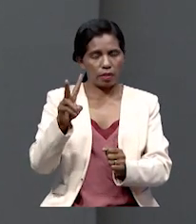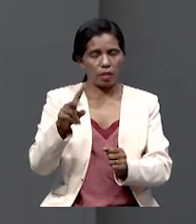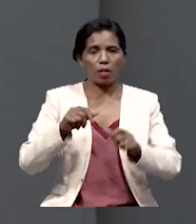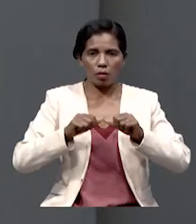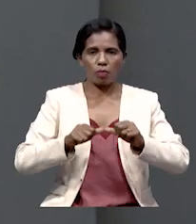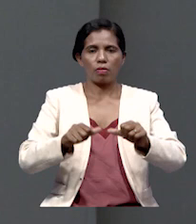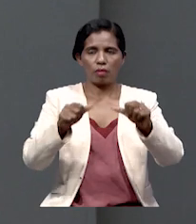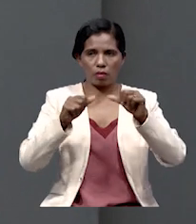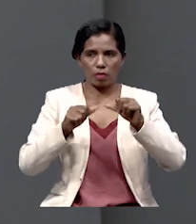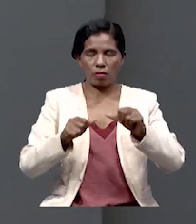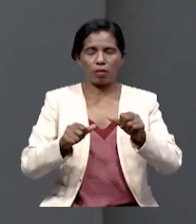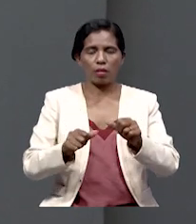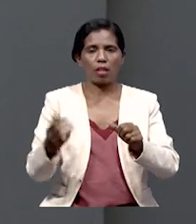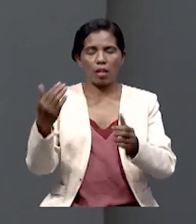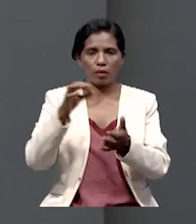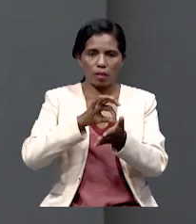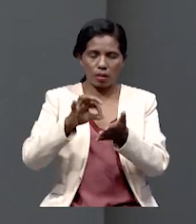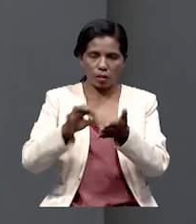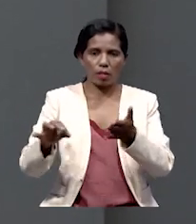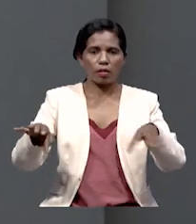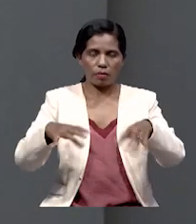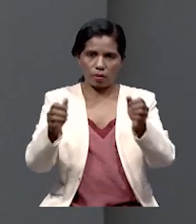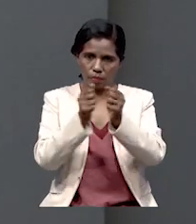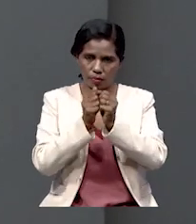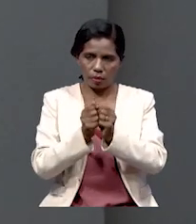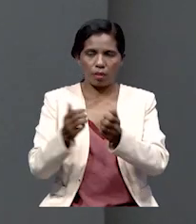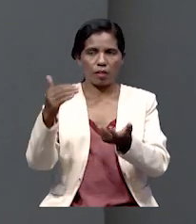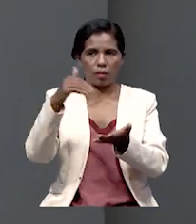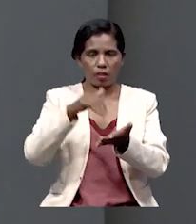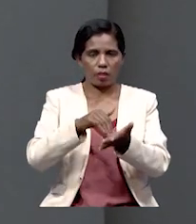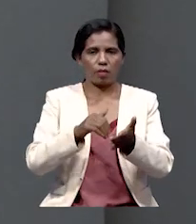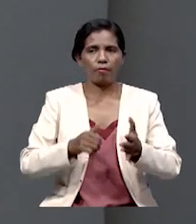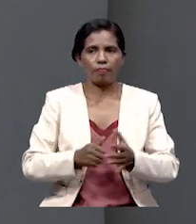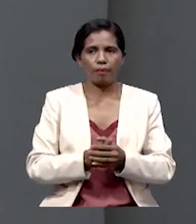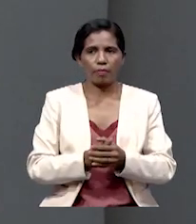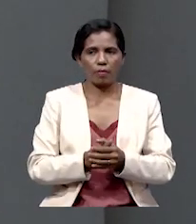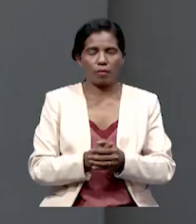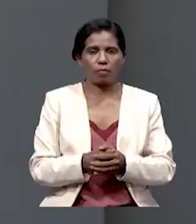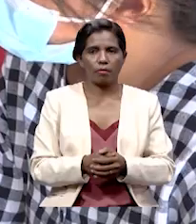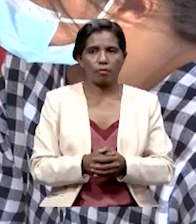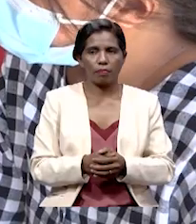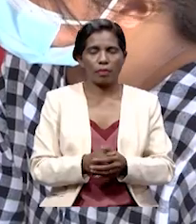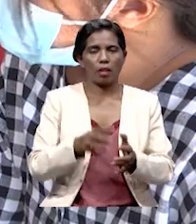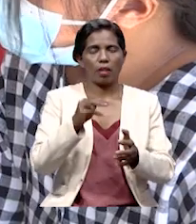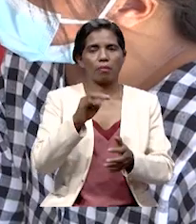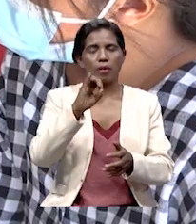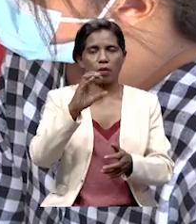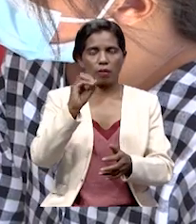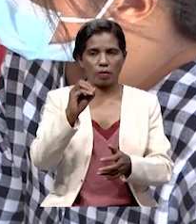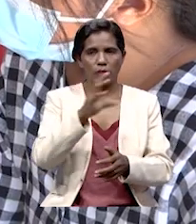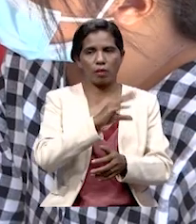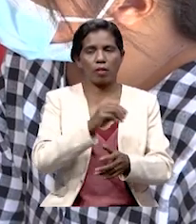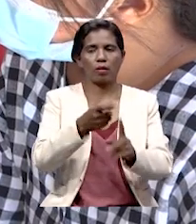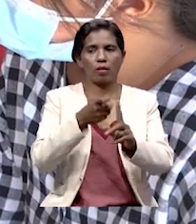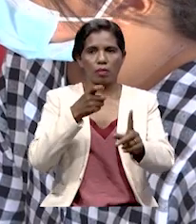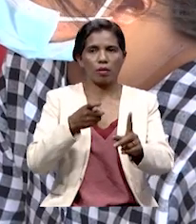continua hikas hodi asina memorandum entendimento MOU, husi